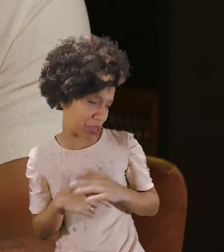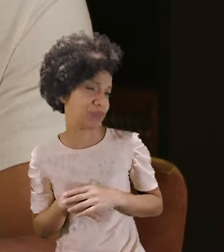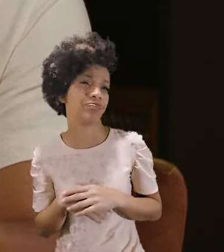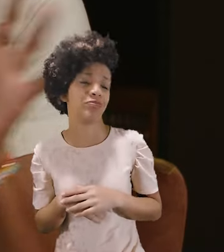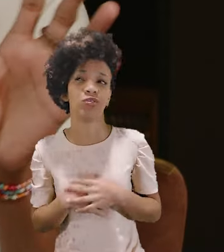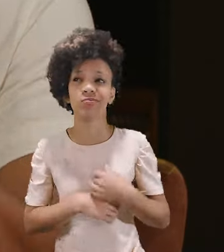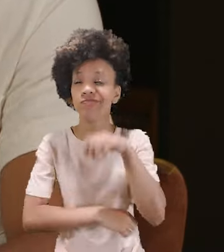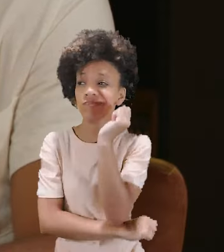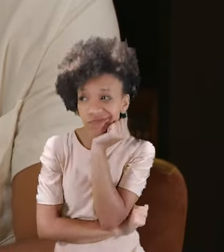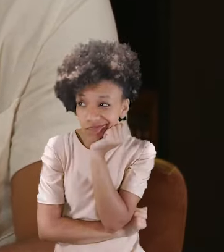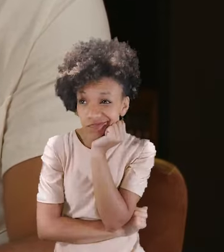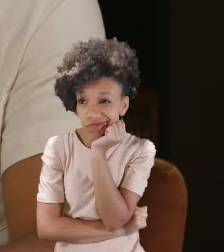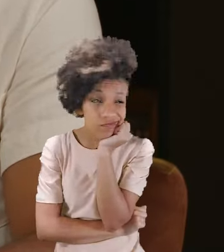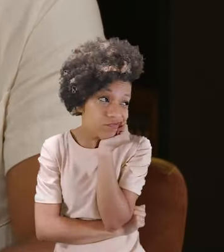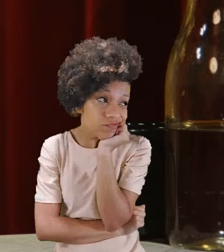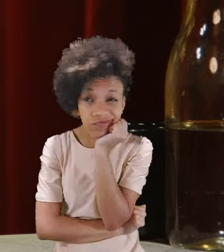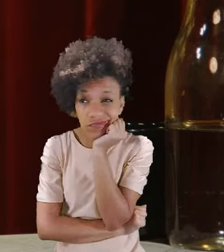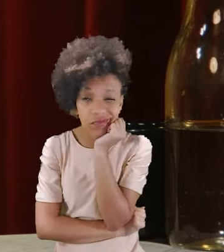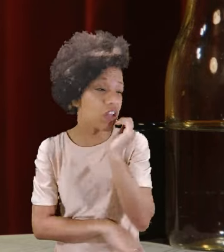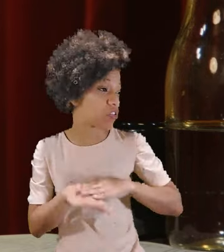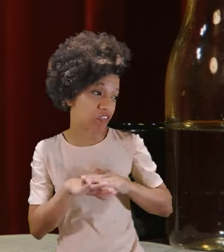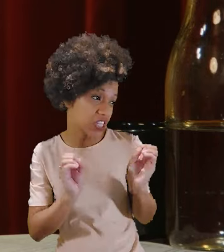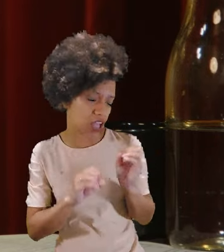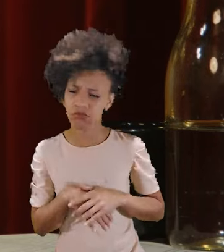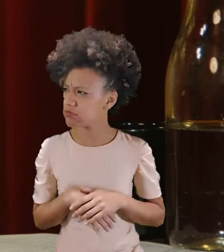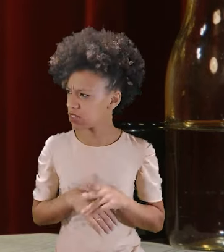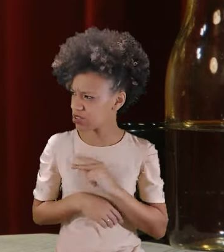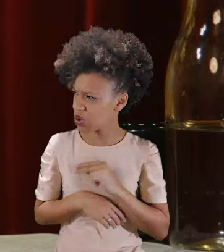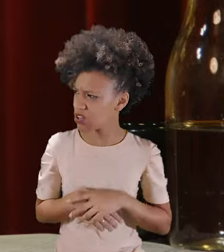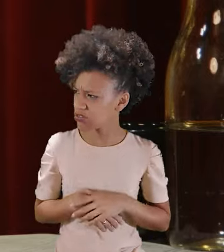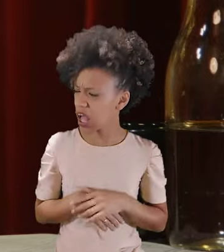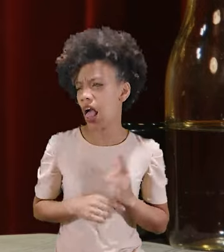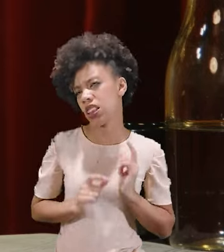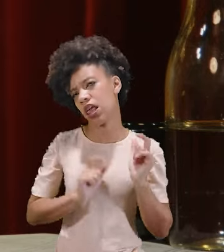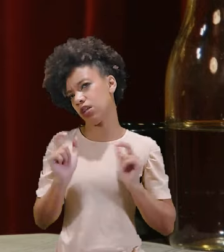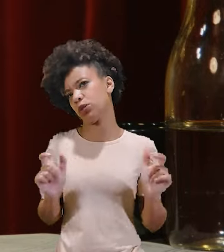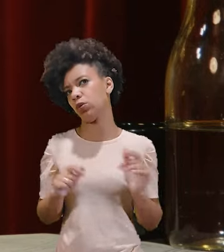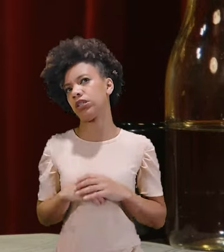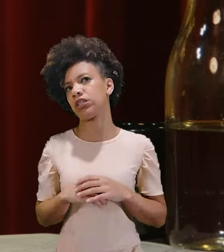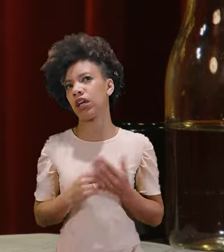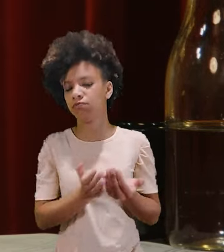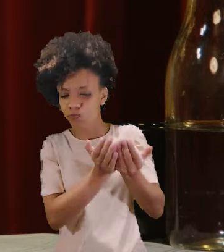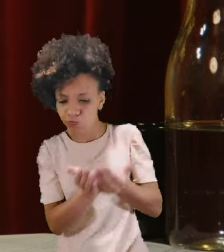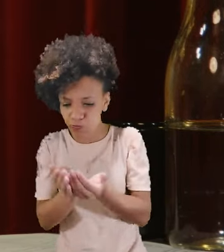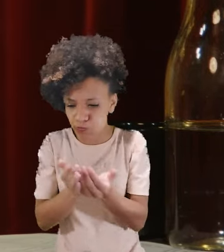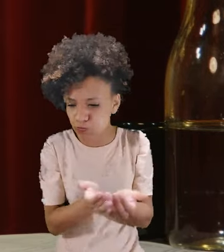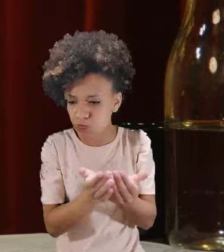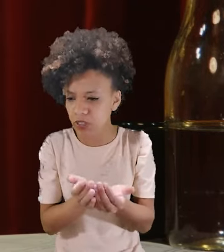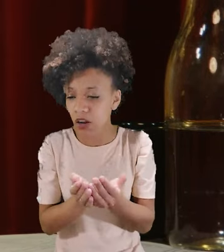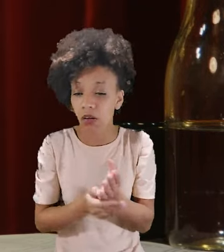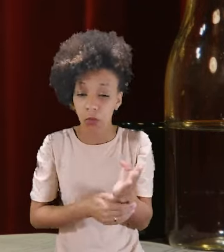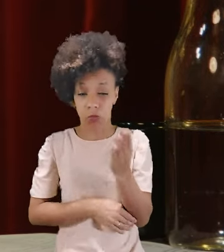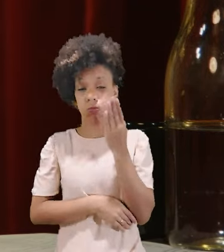né muito tempo só olhando fazer nada caramba né e quando existe aquela coisa do cara que tá no na vinho